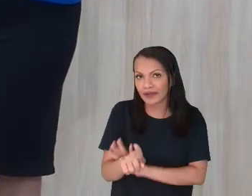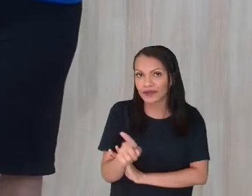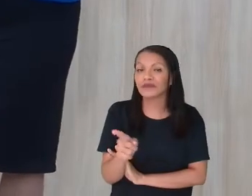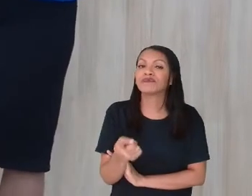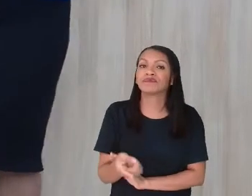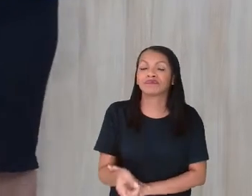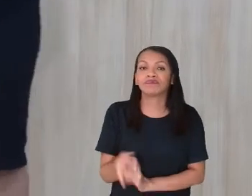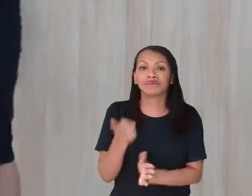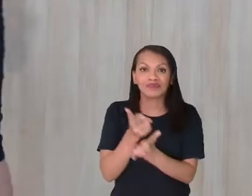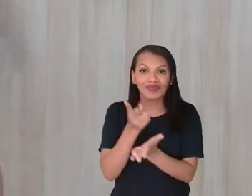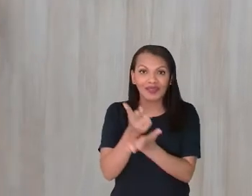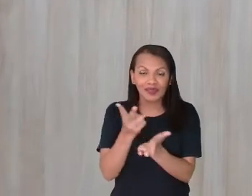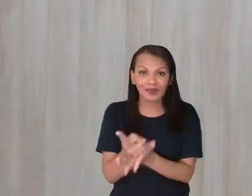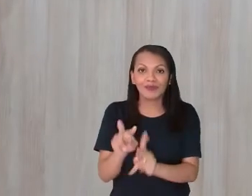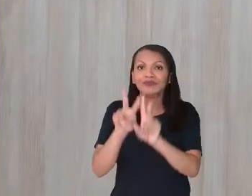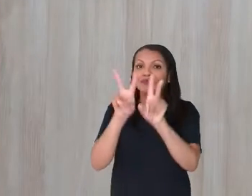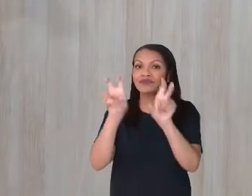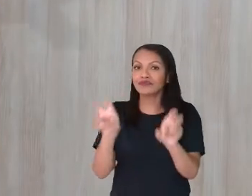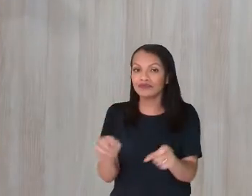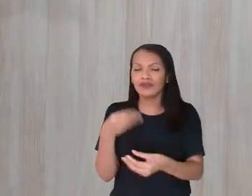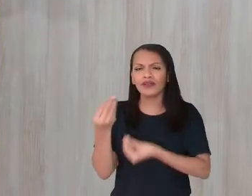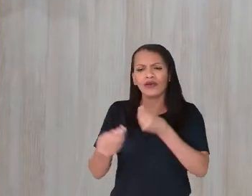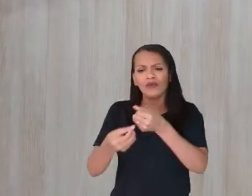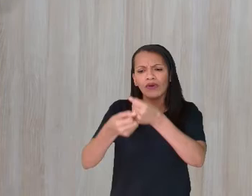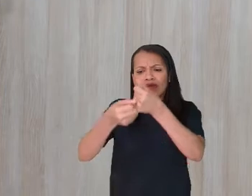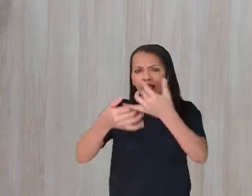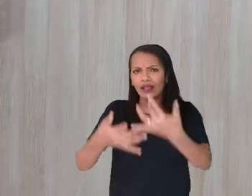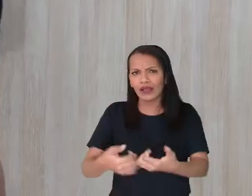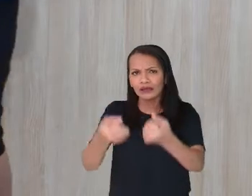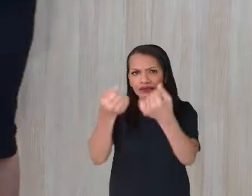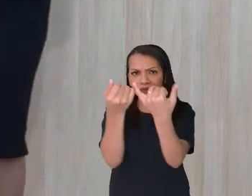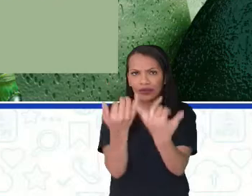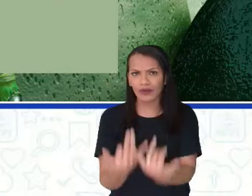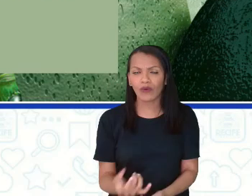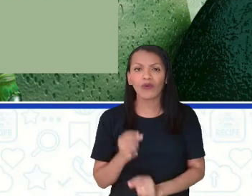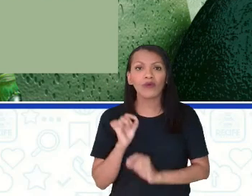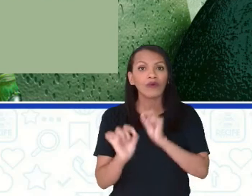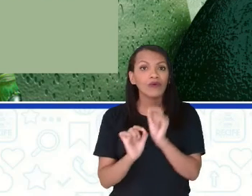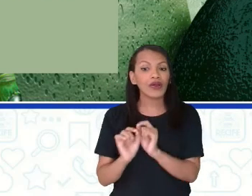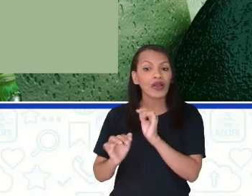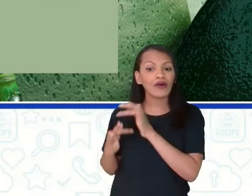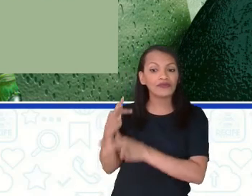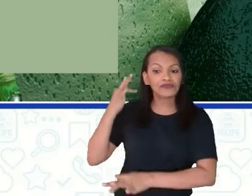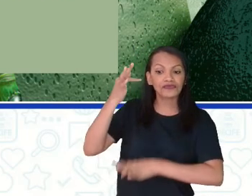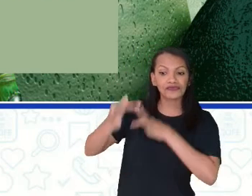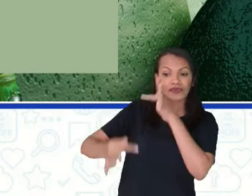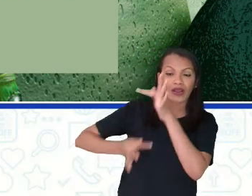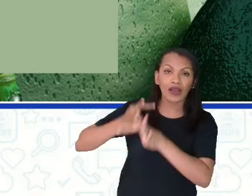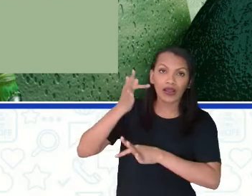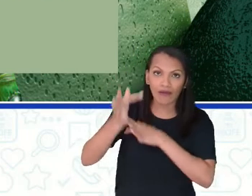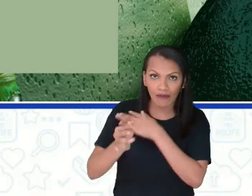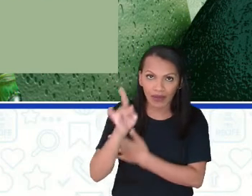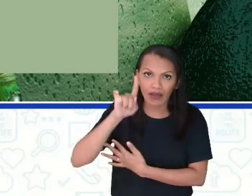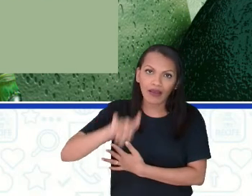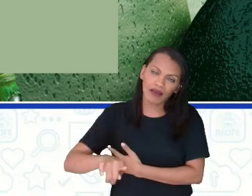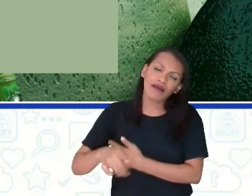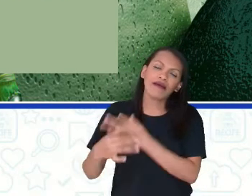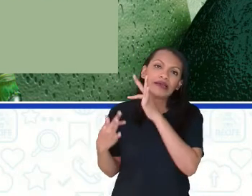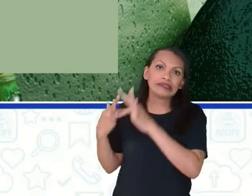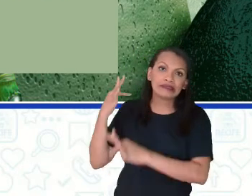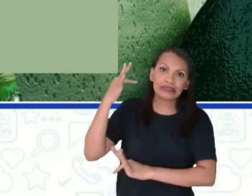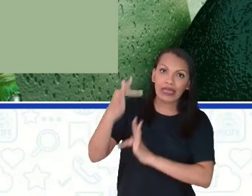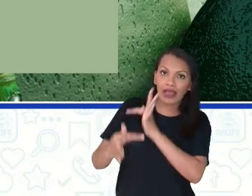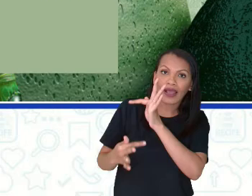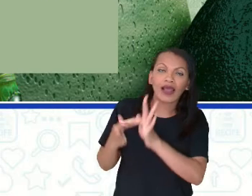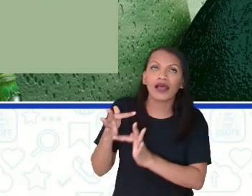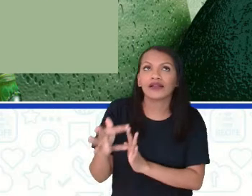fábula, continuando aquela nossa conversa sobre narrativa, né? Então, ó, o que é a fábula? A fábula é uma narrativa